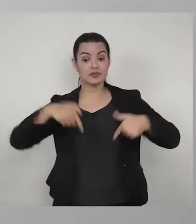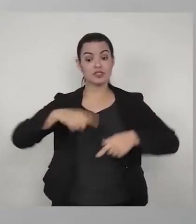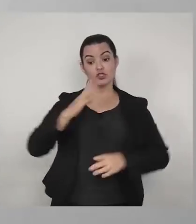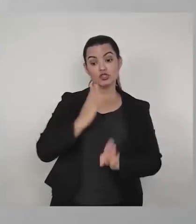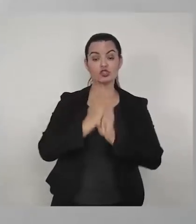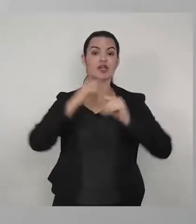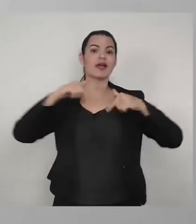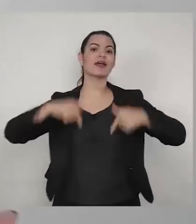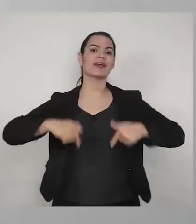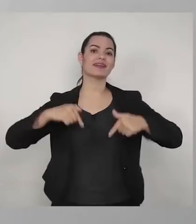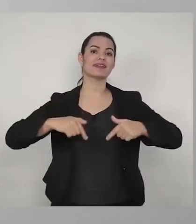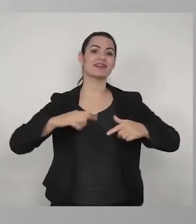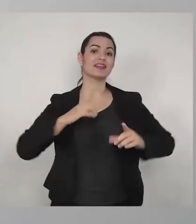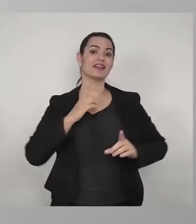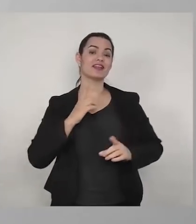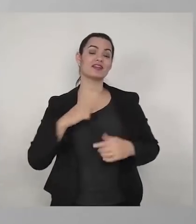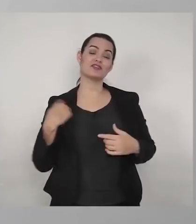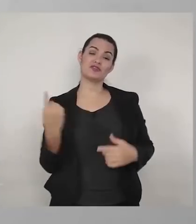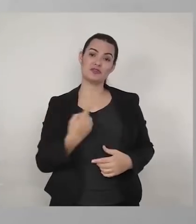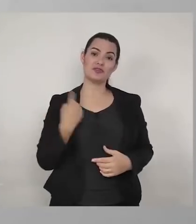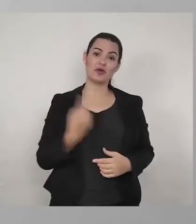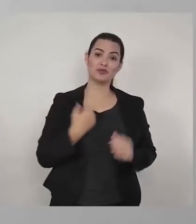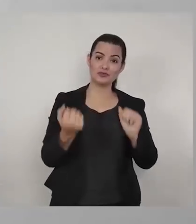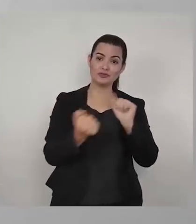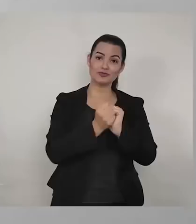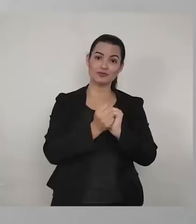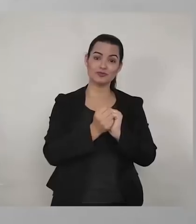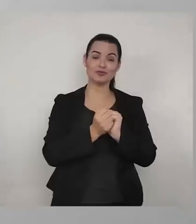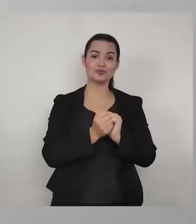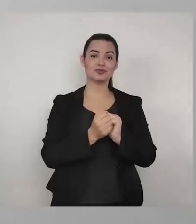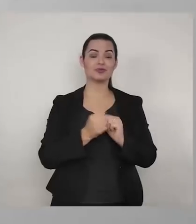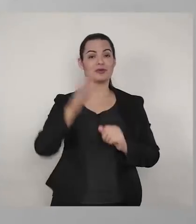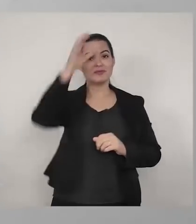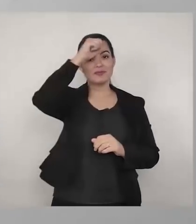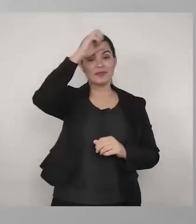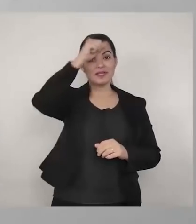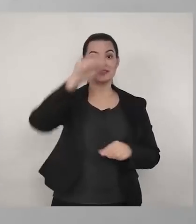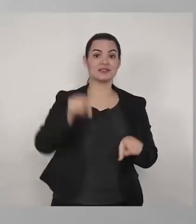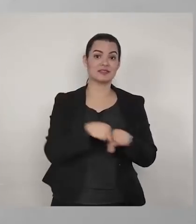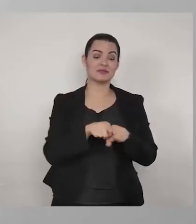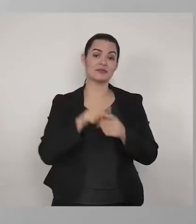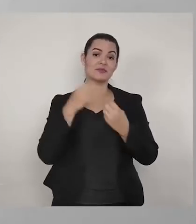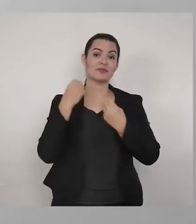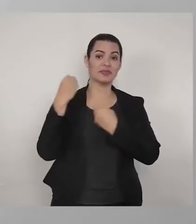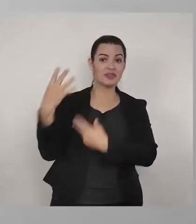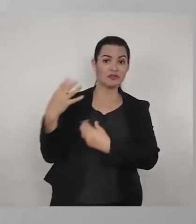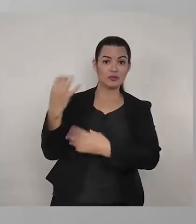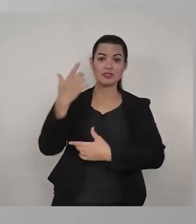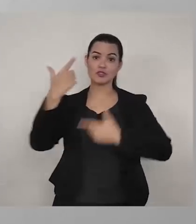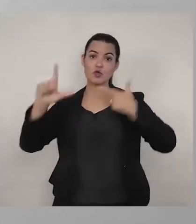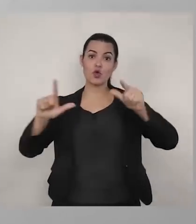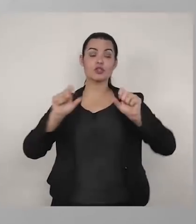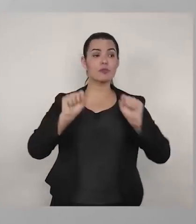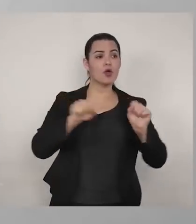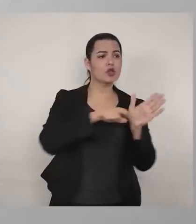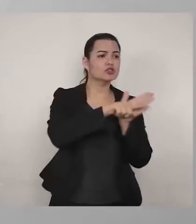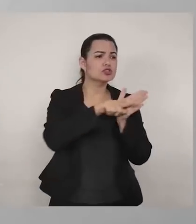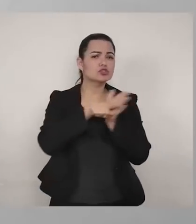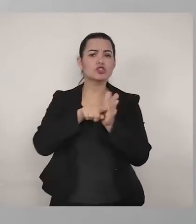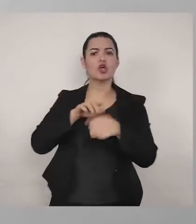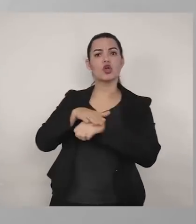nossos encontros e outras informações que vocês podem conversar com as pessoas, pesquisar em outros